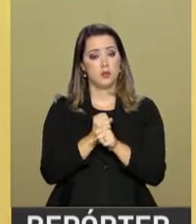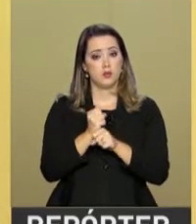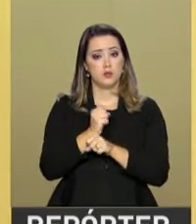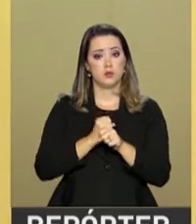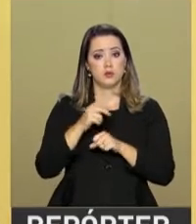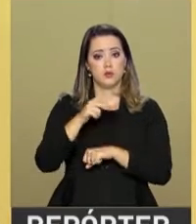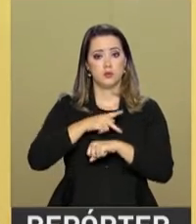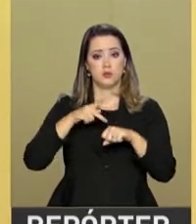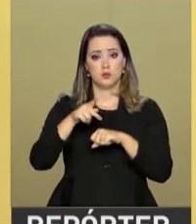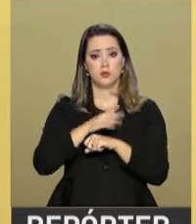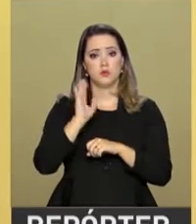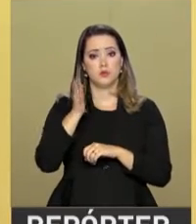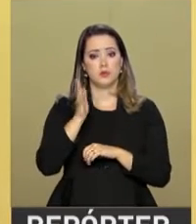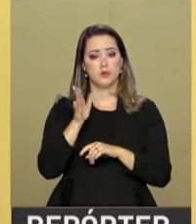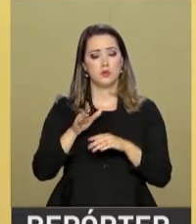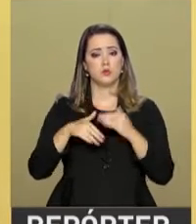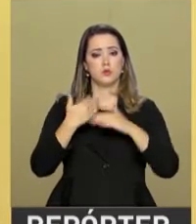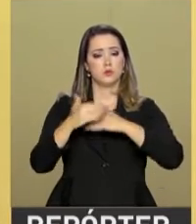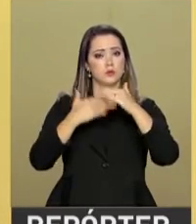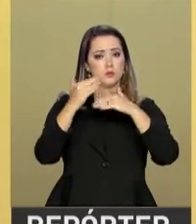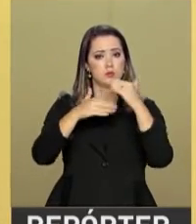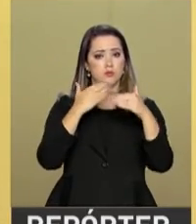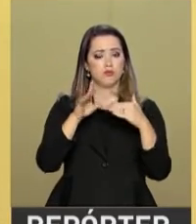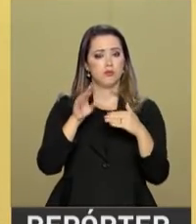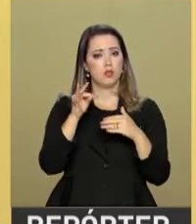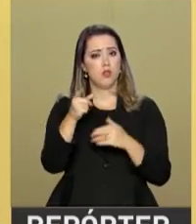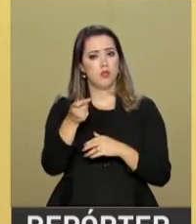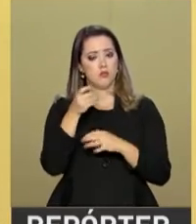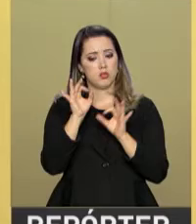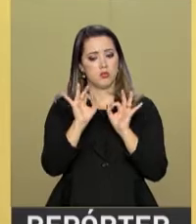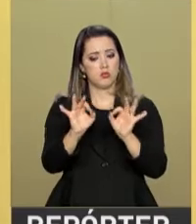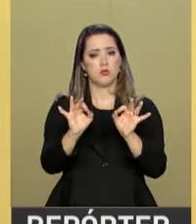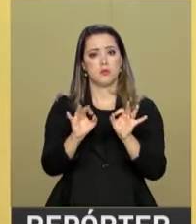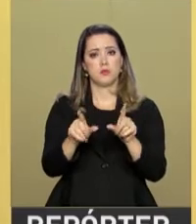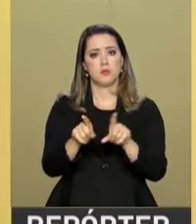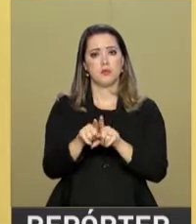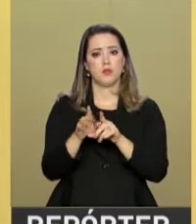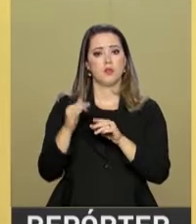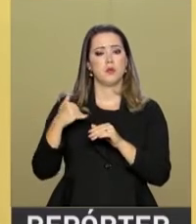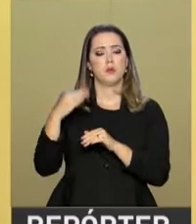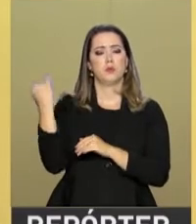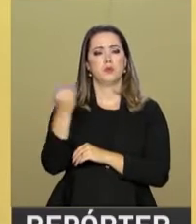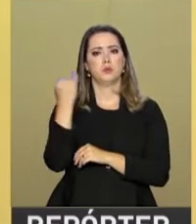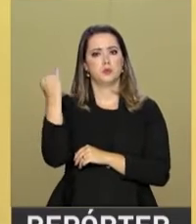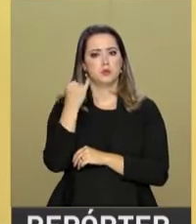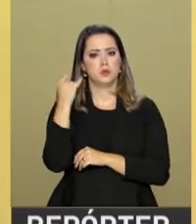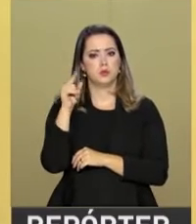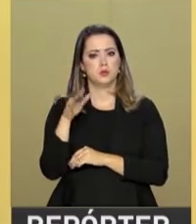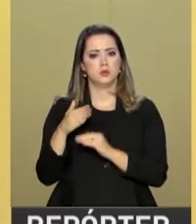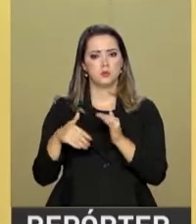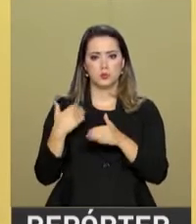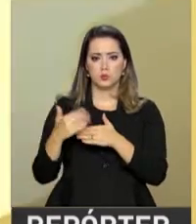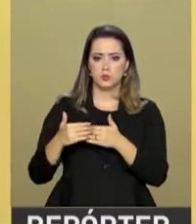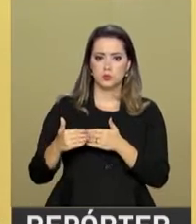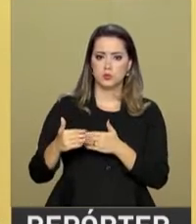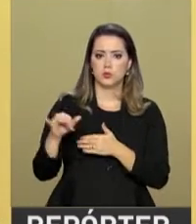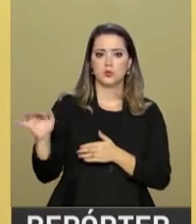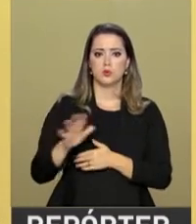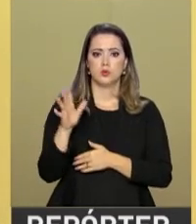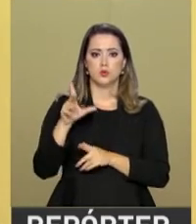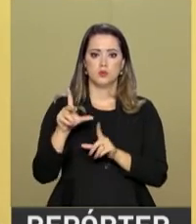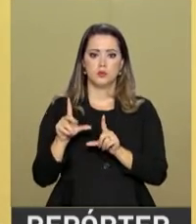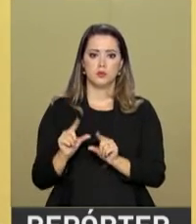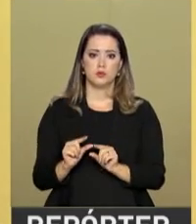o país já deve crescer a uma taxa sólida e, muito importante, mantendo a inflação